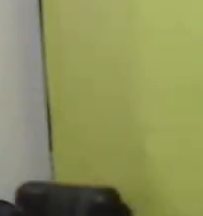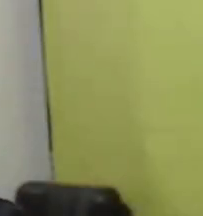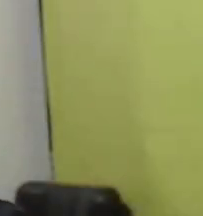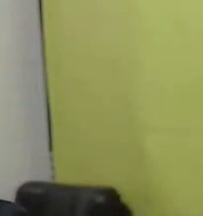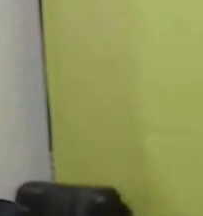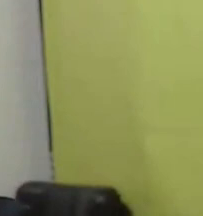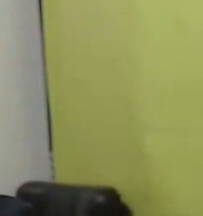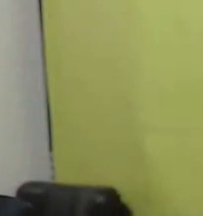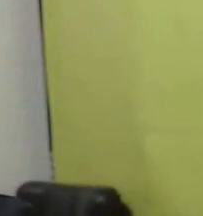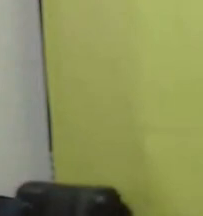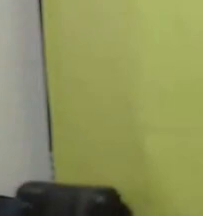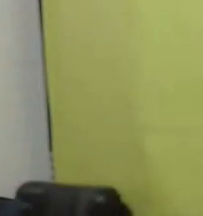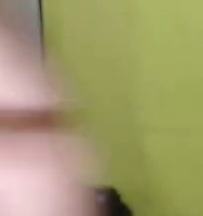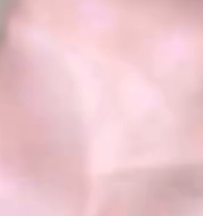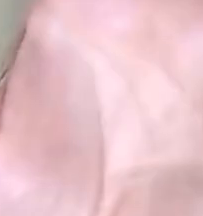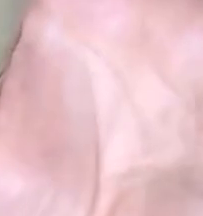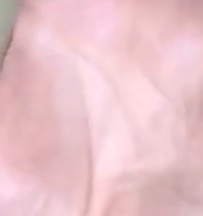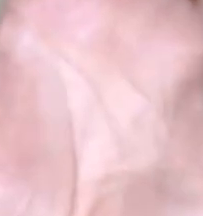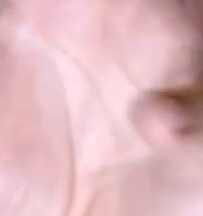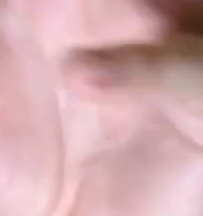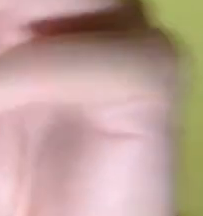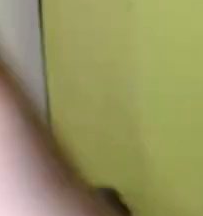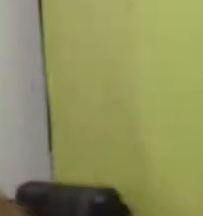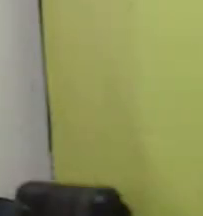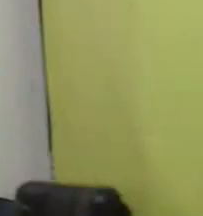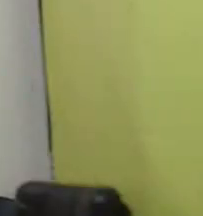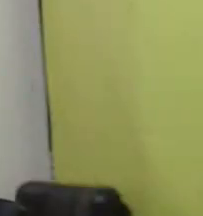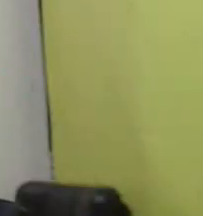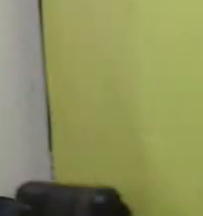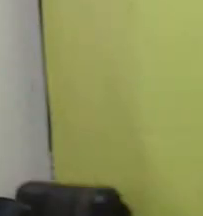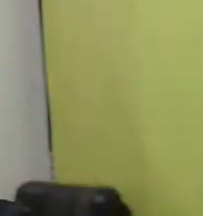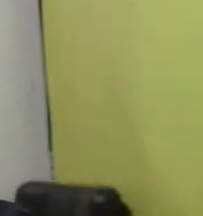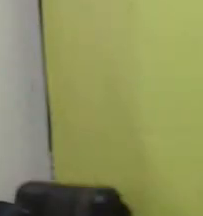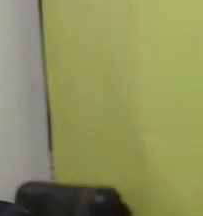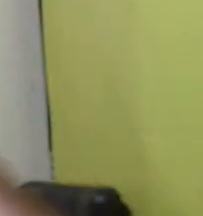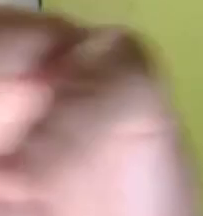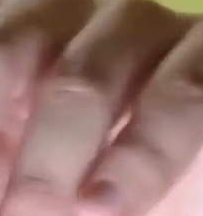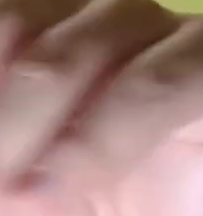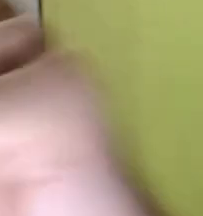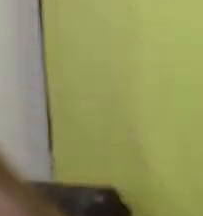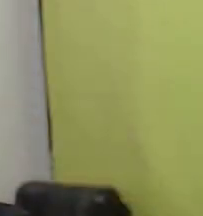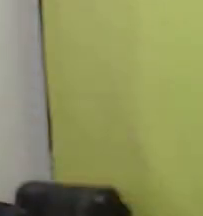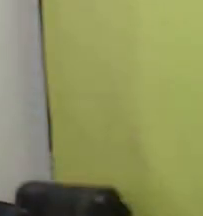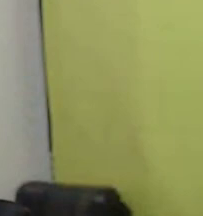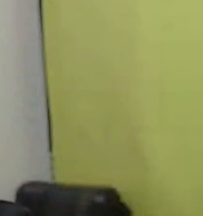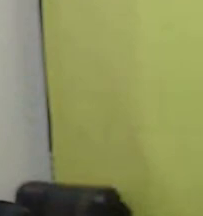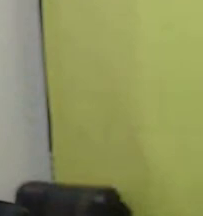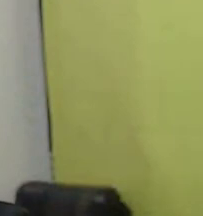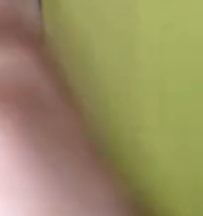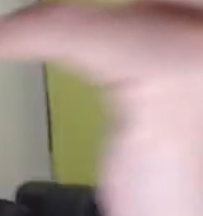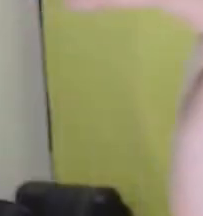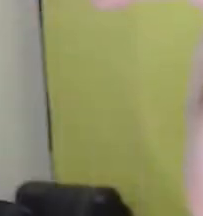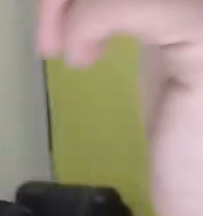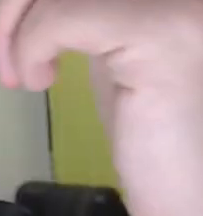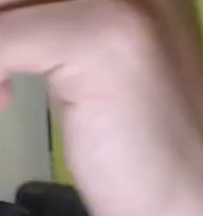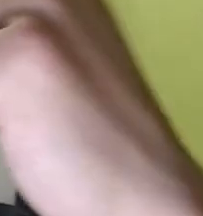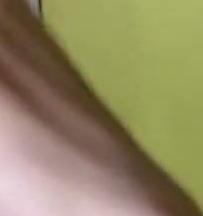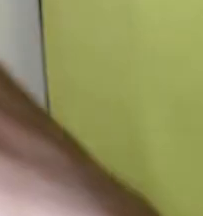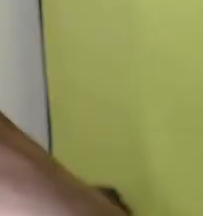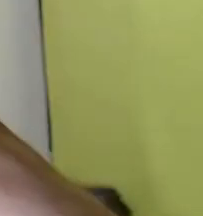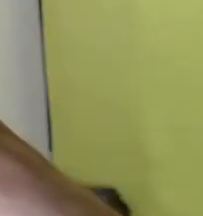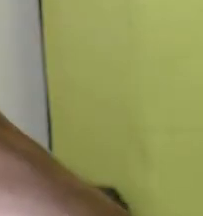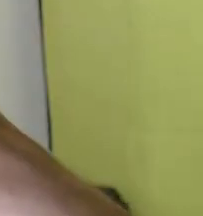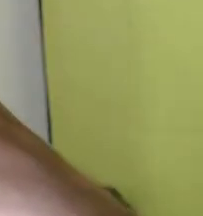diferente da realidade é esse uso bolsonaro para muitas pessoas bolsonaro listas vamos curso super